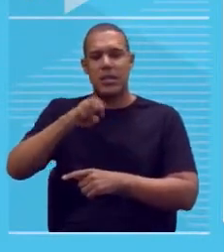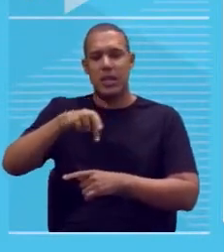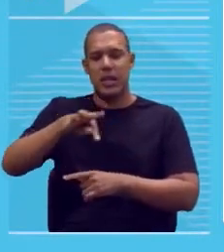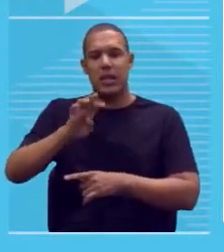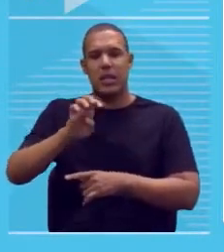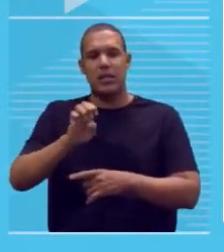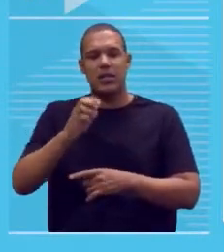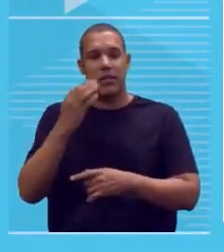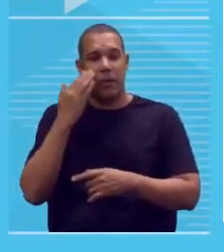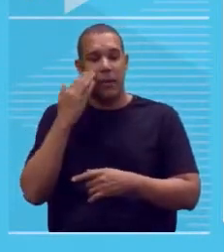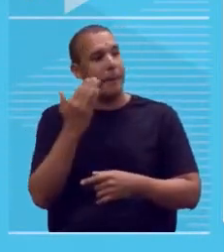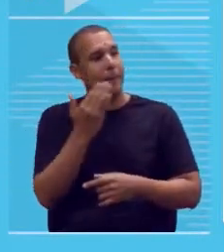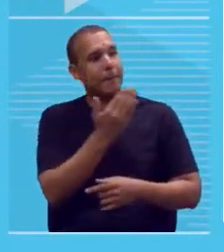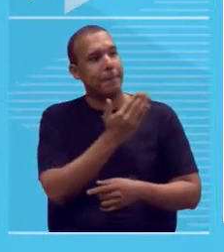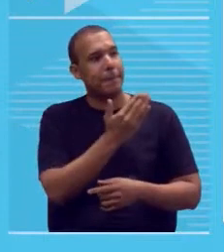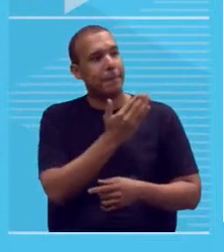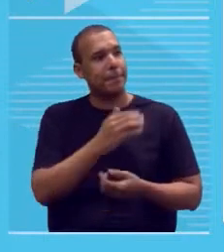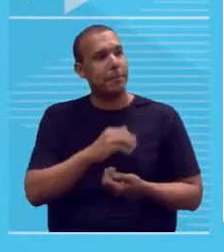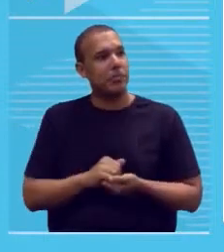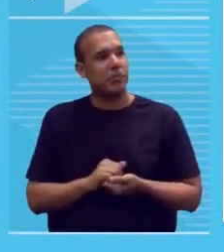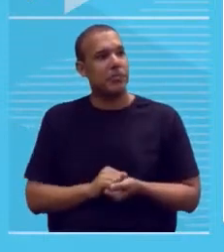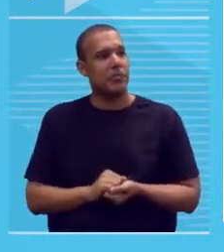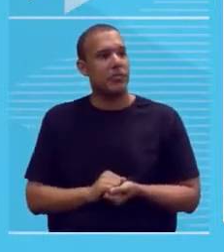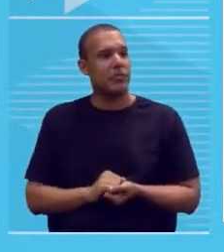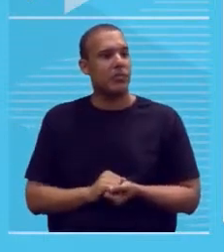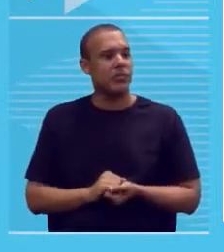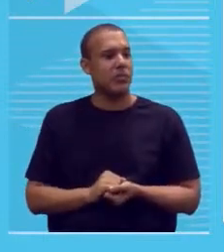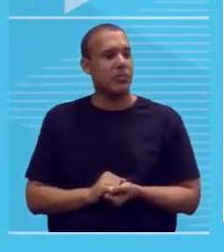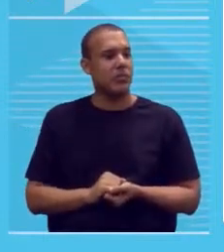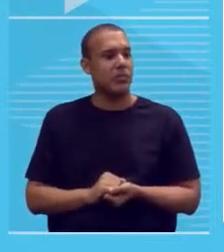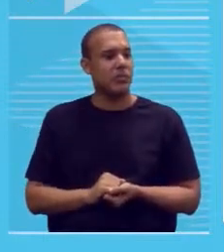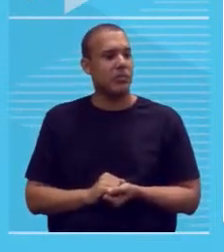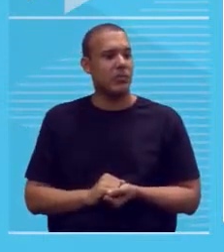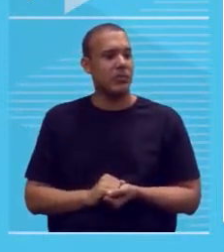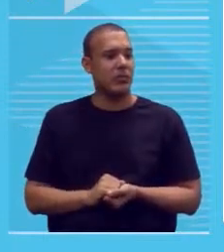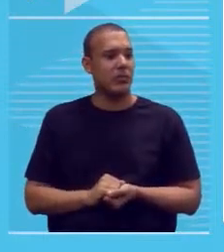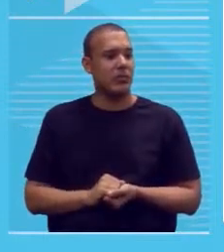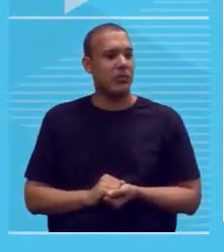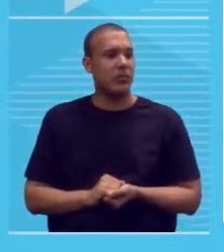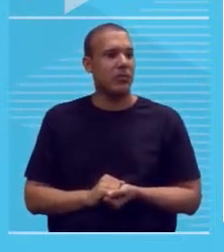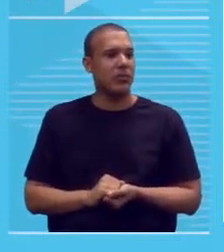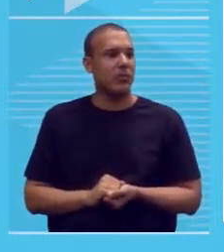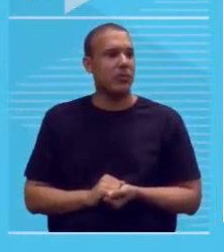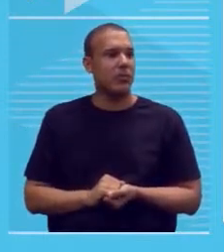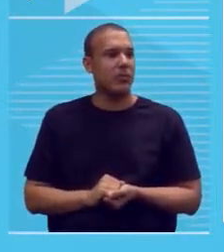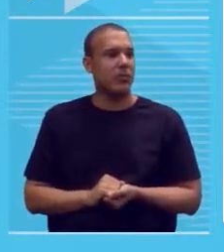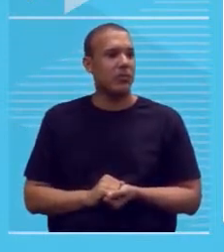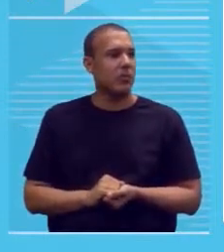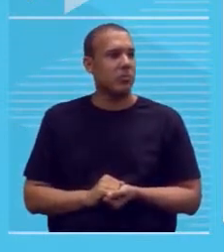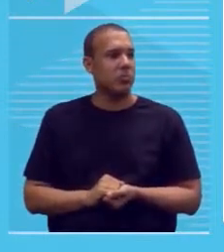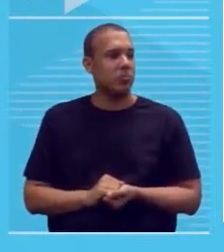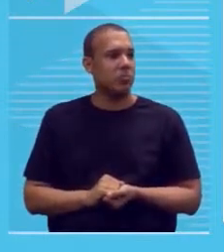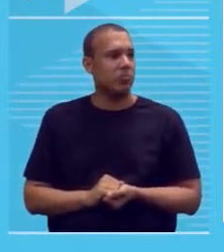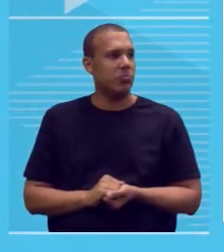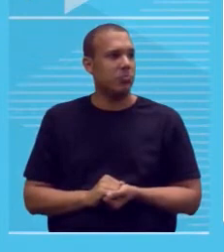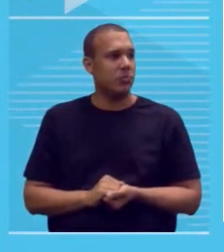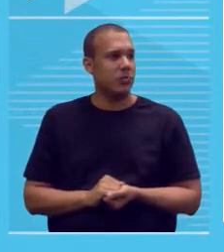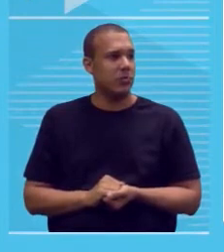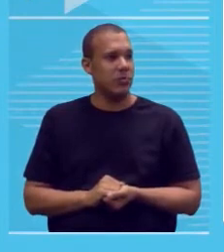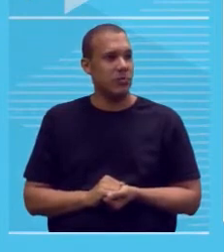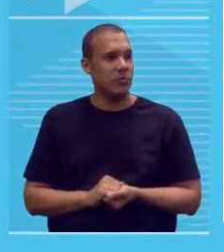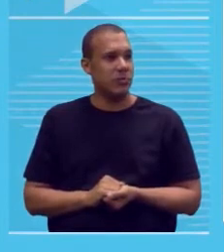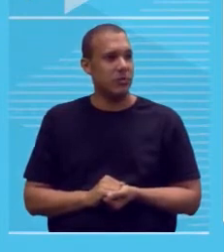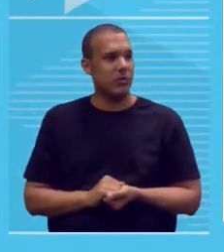Vamos ver? Olha só, professor. Deixa eu ver se eu coloquei aqui o plano cartesiano para vocês.